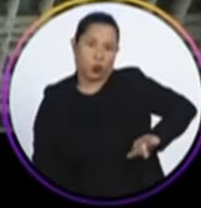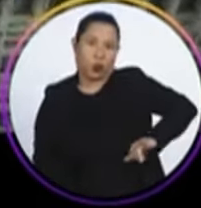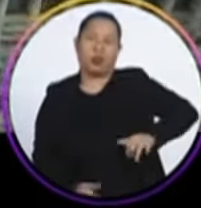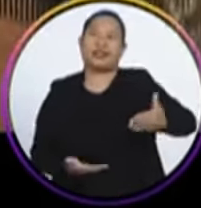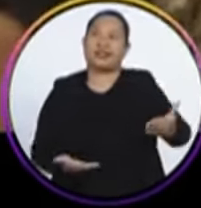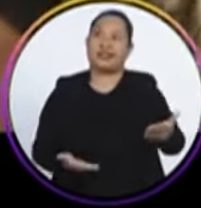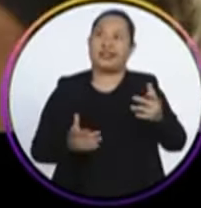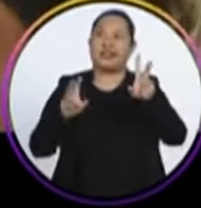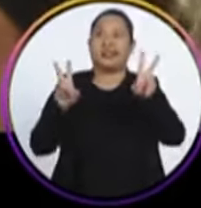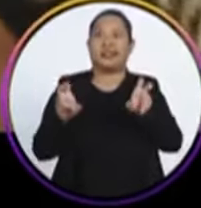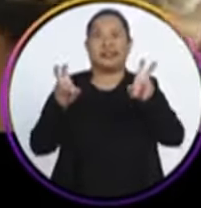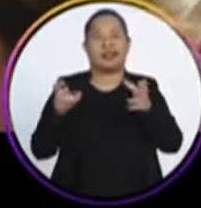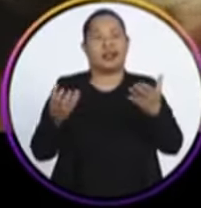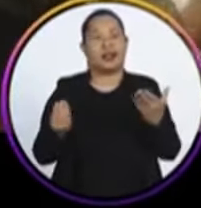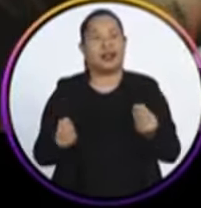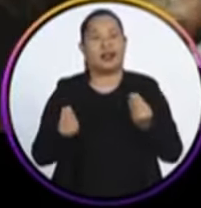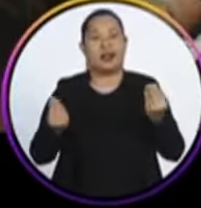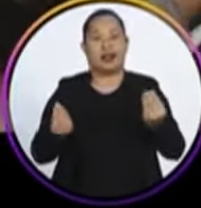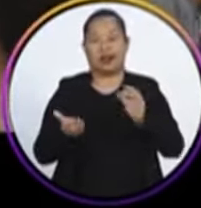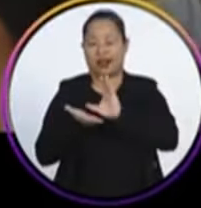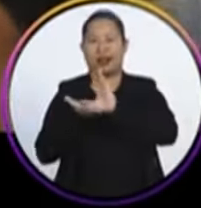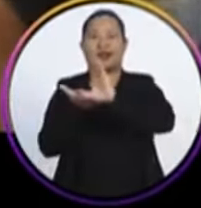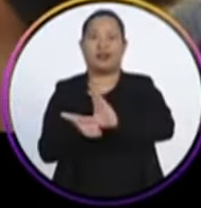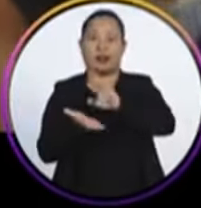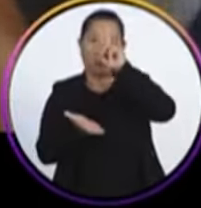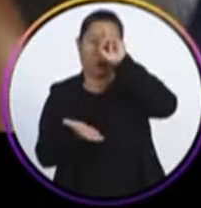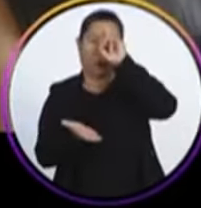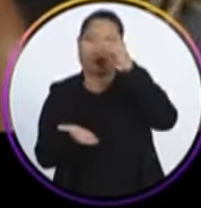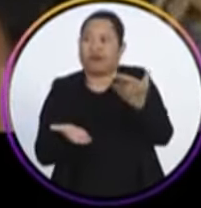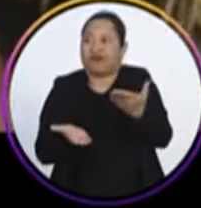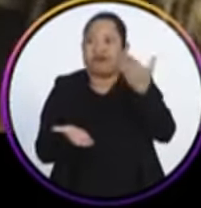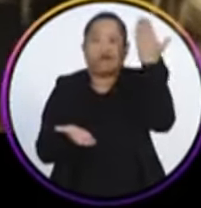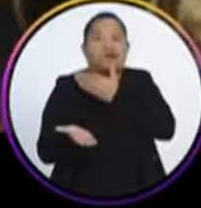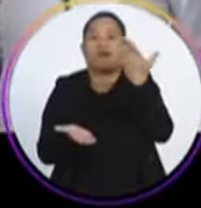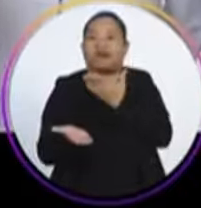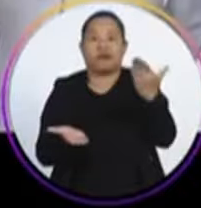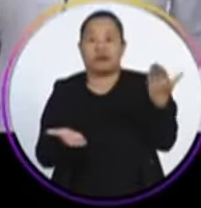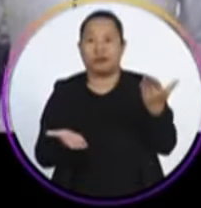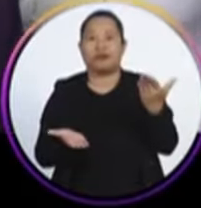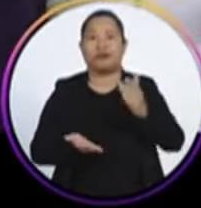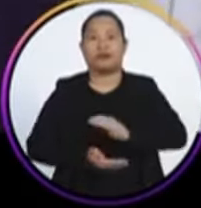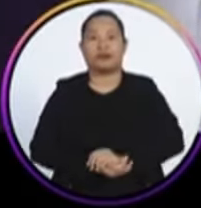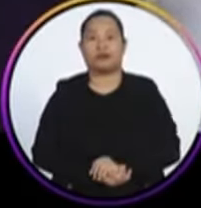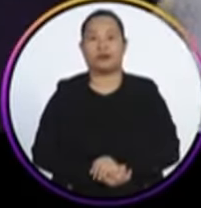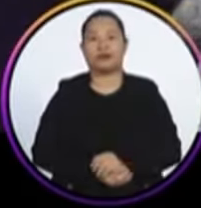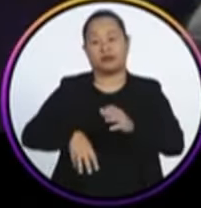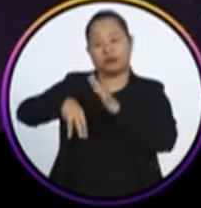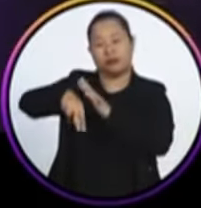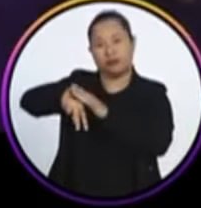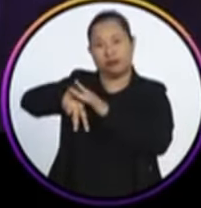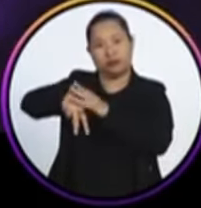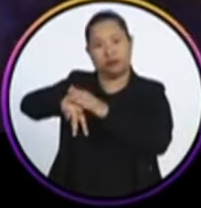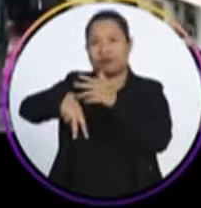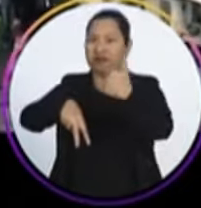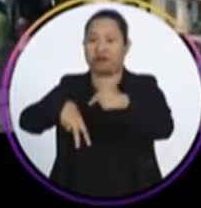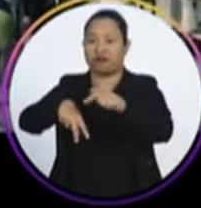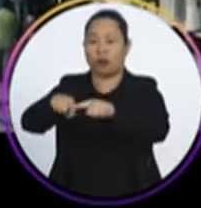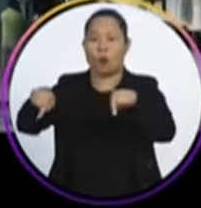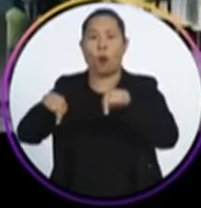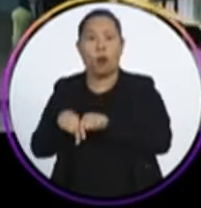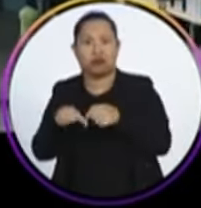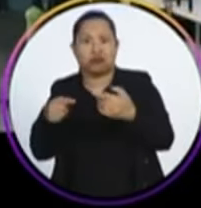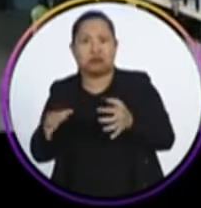muito em relação à verba para o hospital que a gente não vê. Fico totalmente para os pacientes, né, que não tem